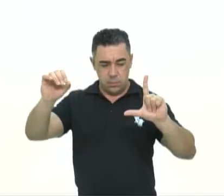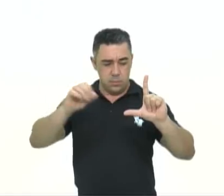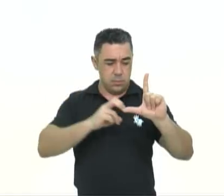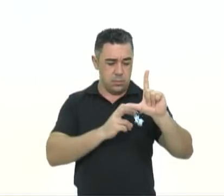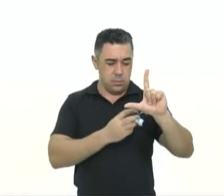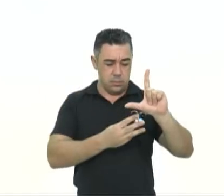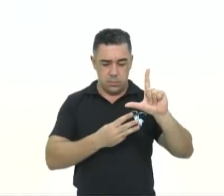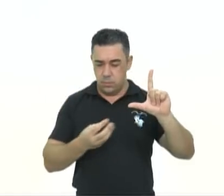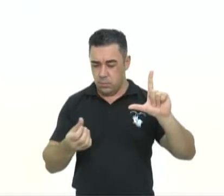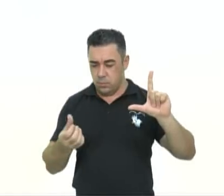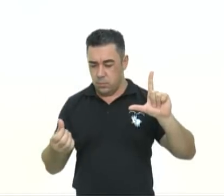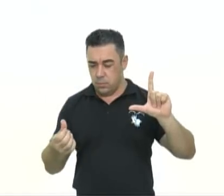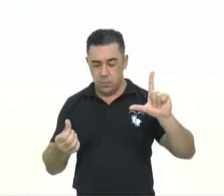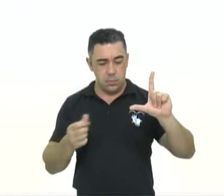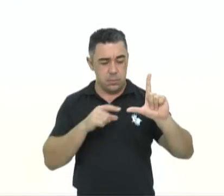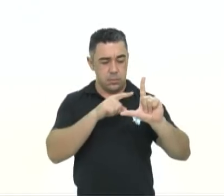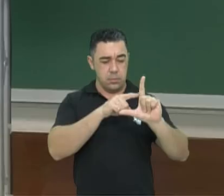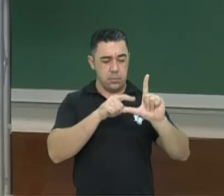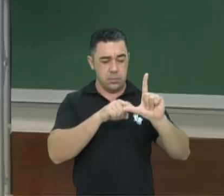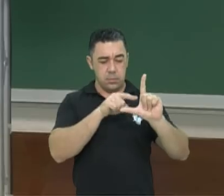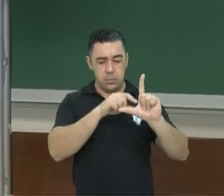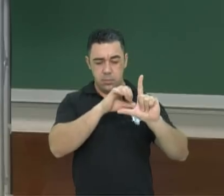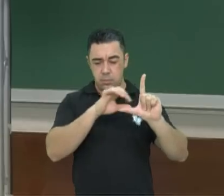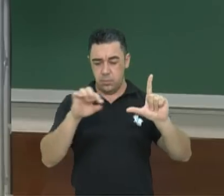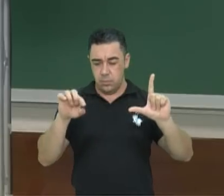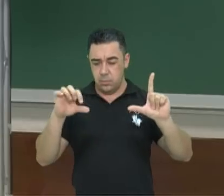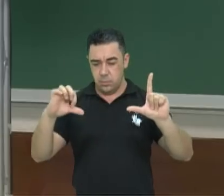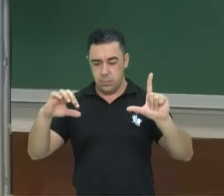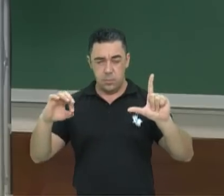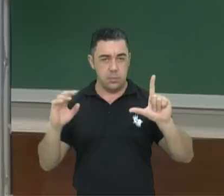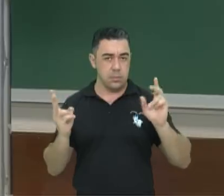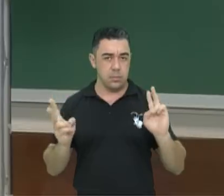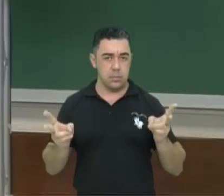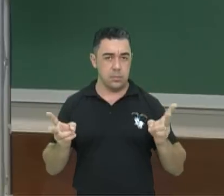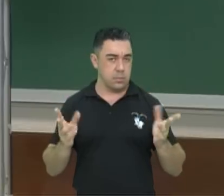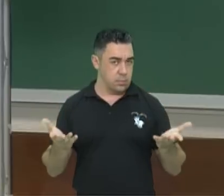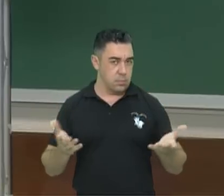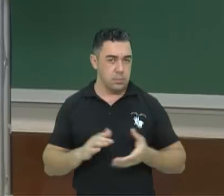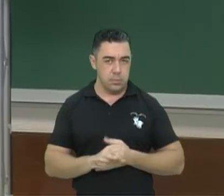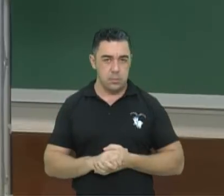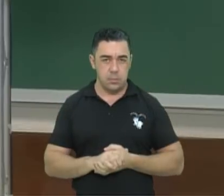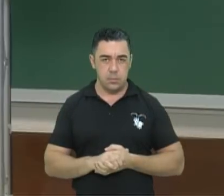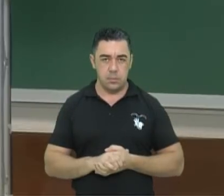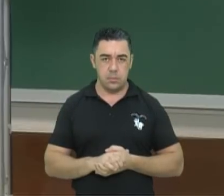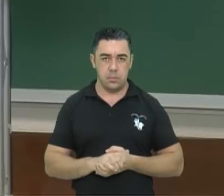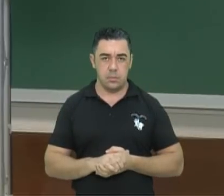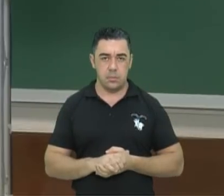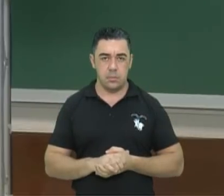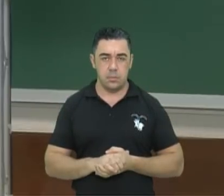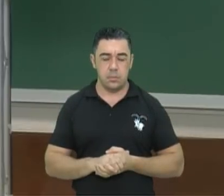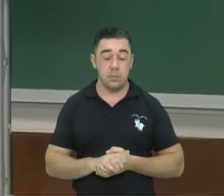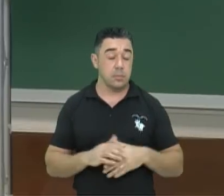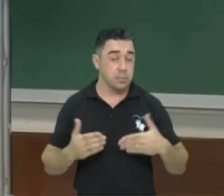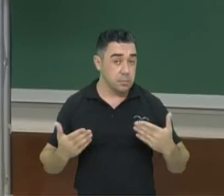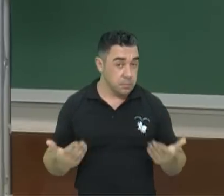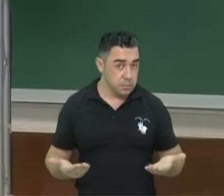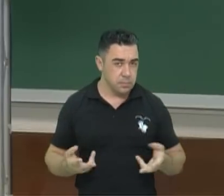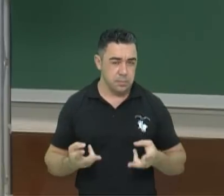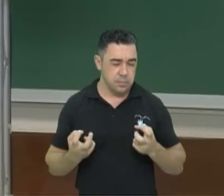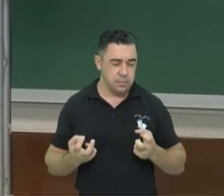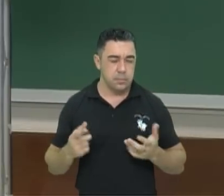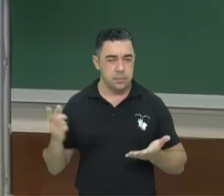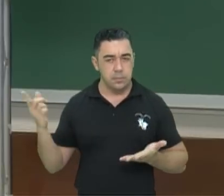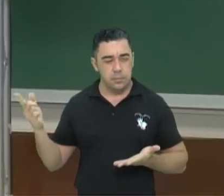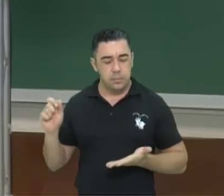é 2. E o ângulo correspondente é o mesmo, que é o de 90 graus. Então,